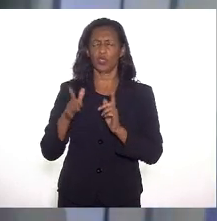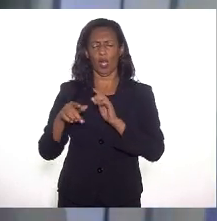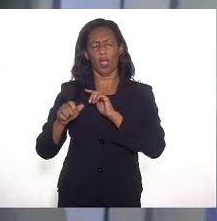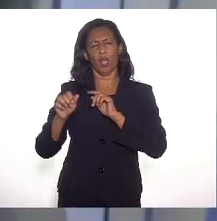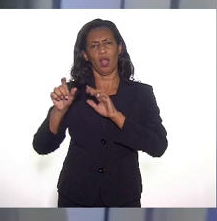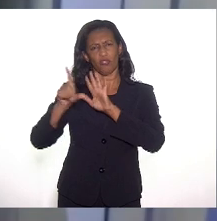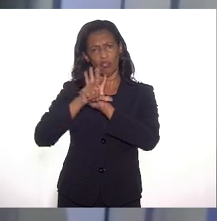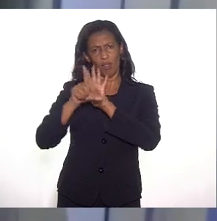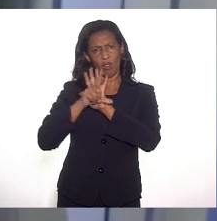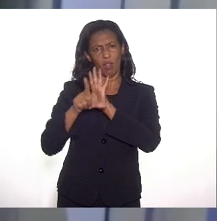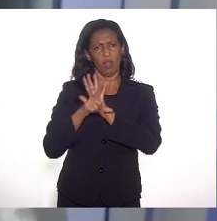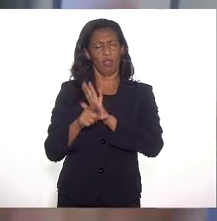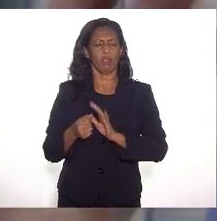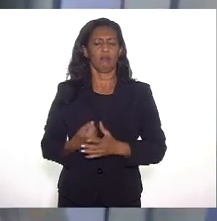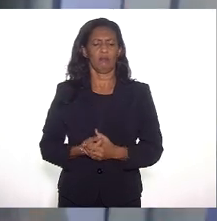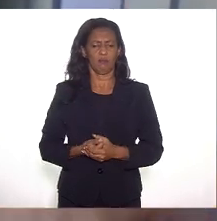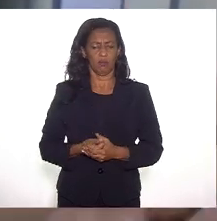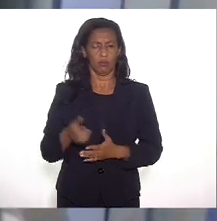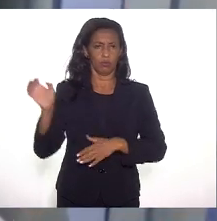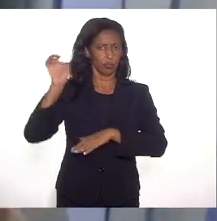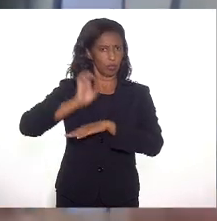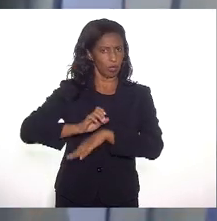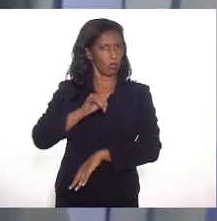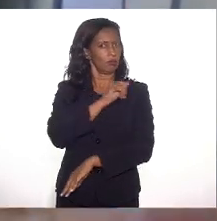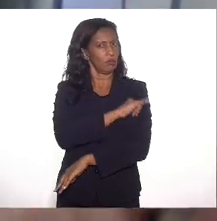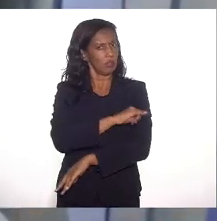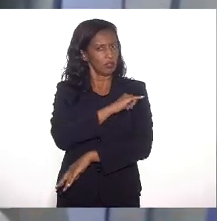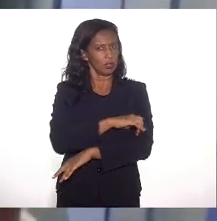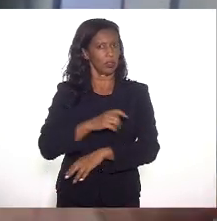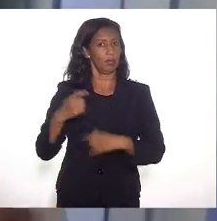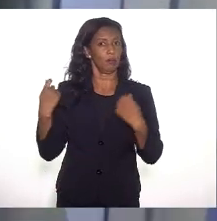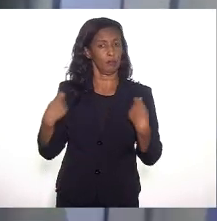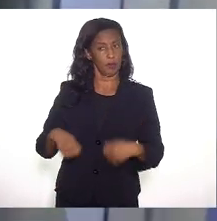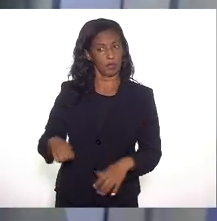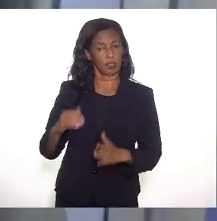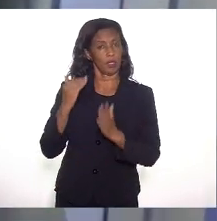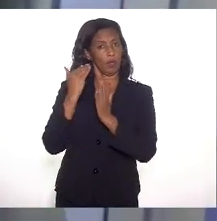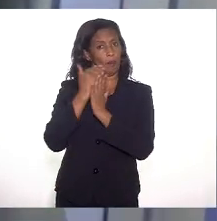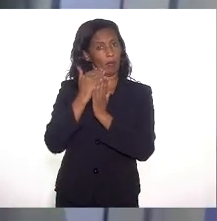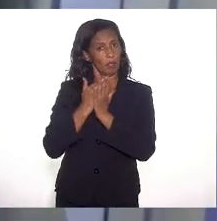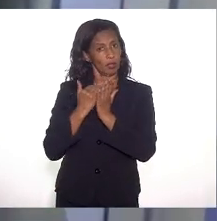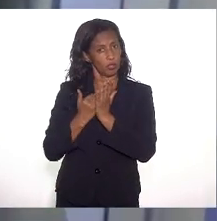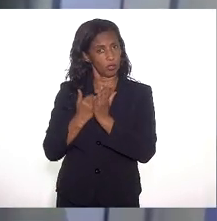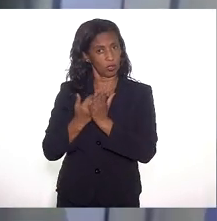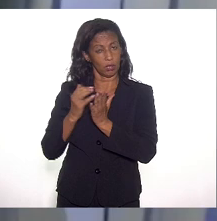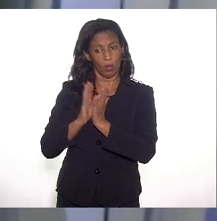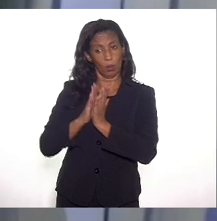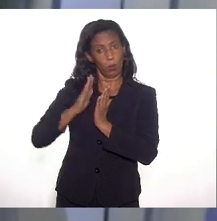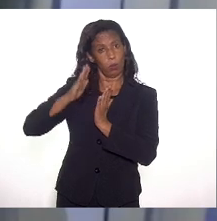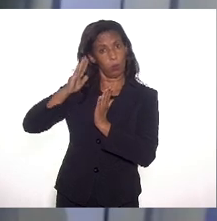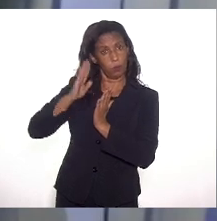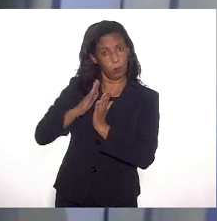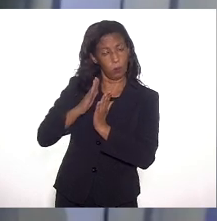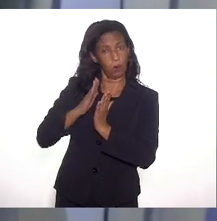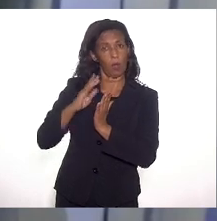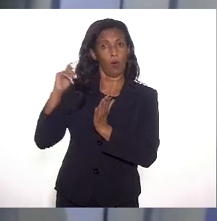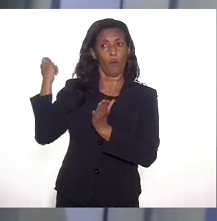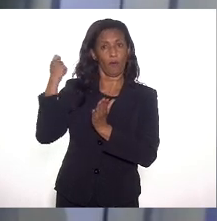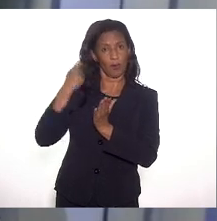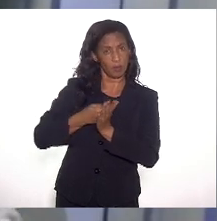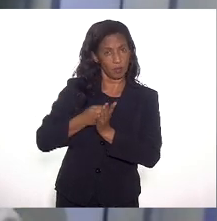já ofereceu como contribuição. O Estado do Rio de Janeiro tem que ter uma agenda robusta, com